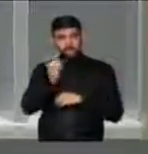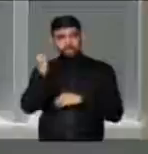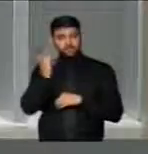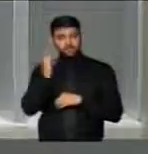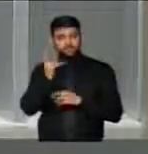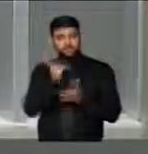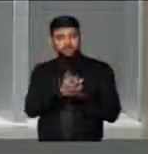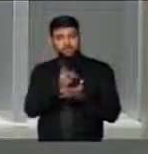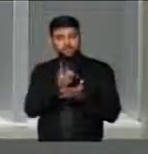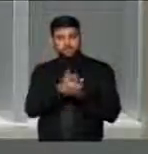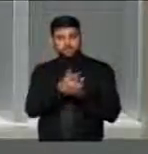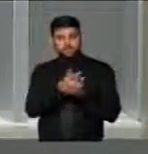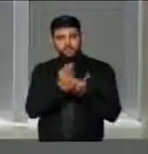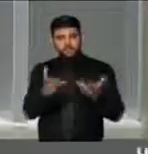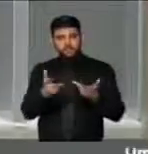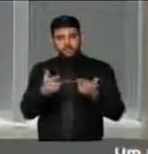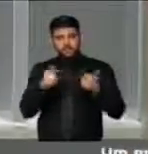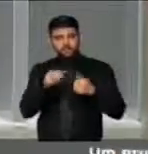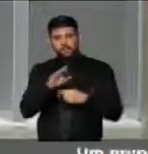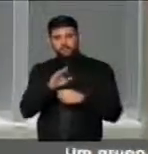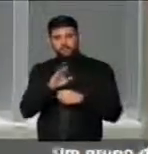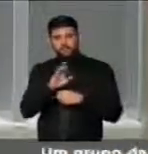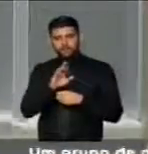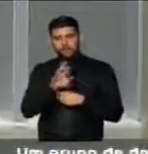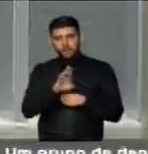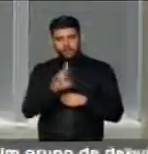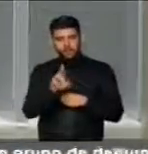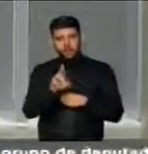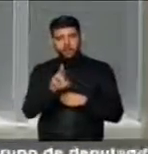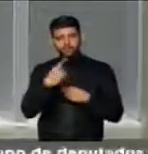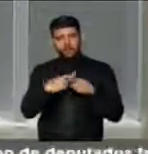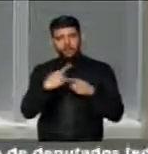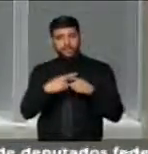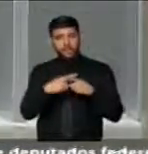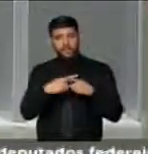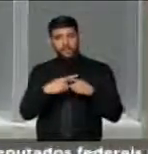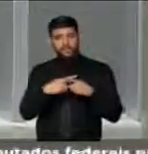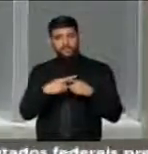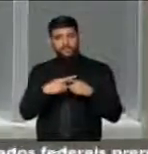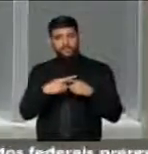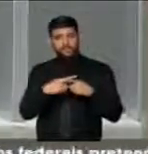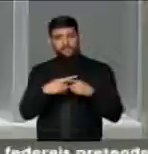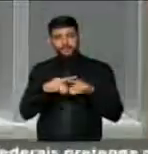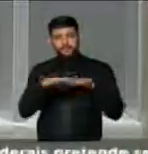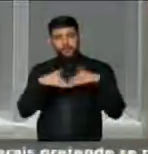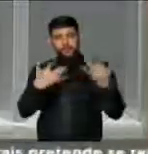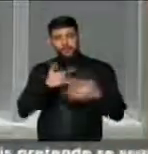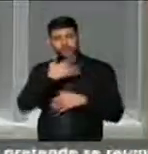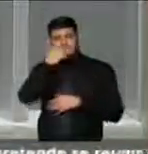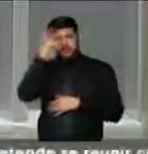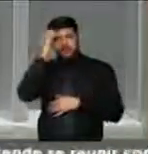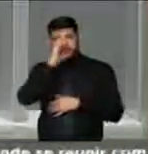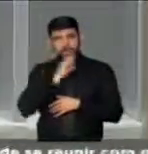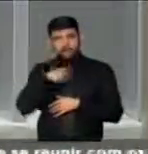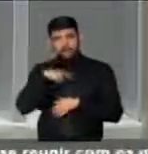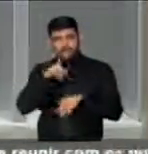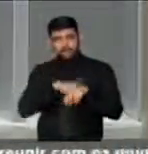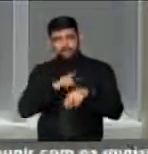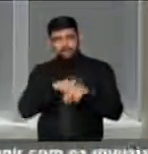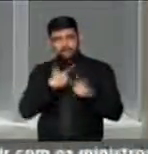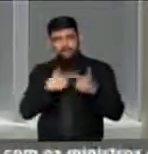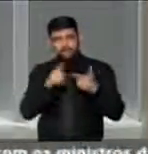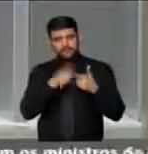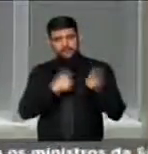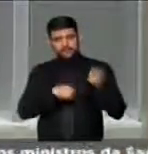para a manutenção da qualidade das rodovias, porque o abuso era muito grande. Mas quando o cidadão está lá, nessa época de